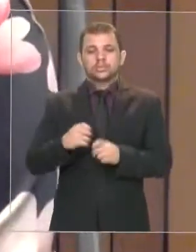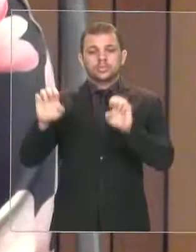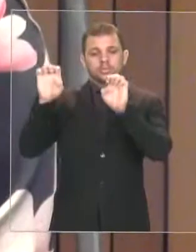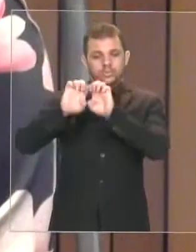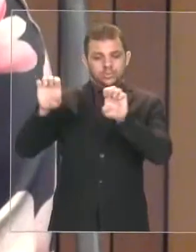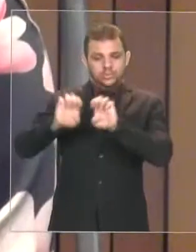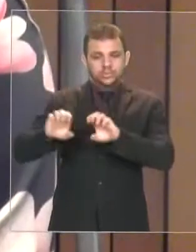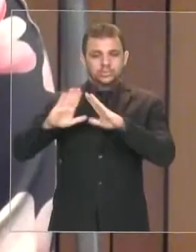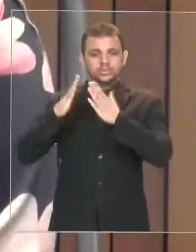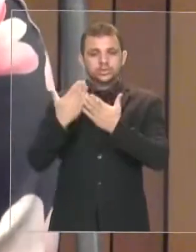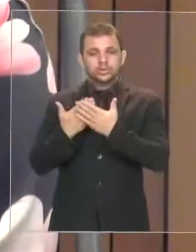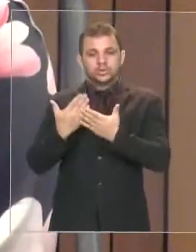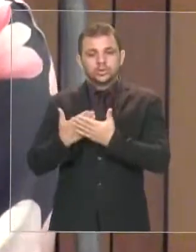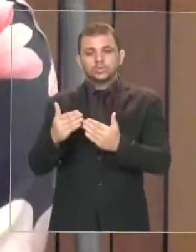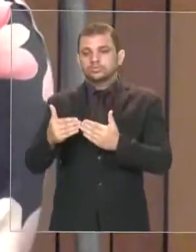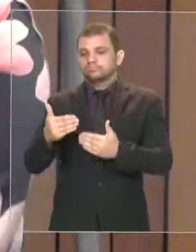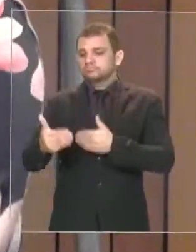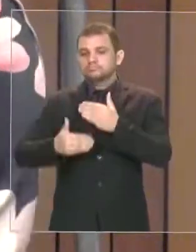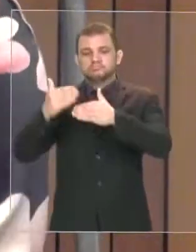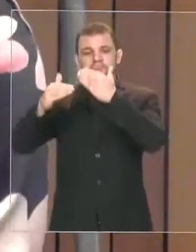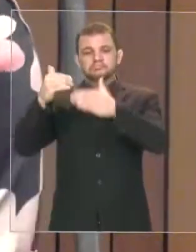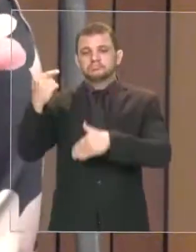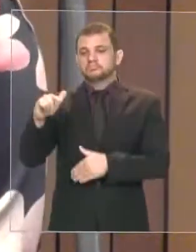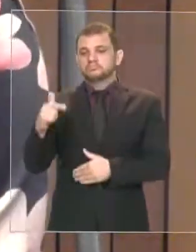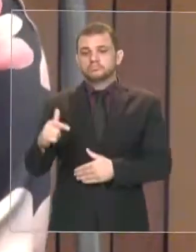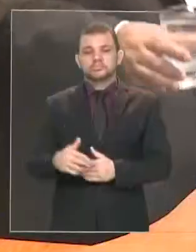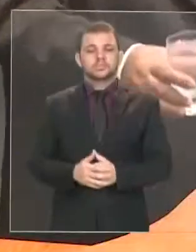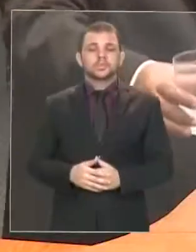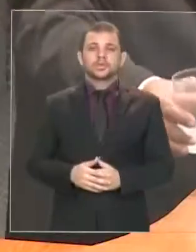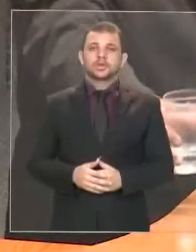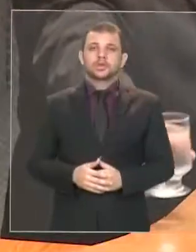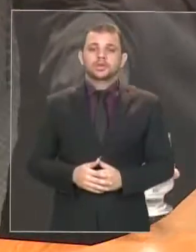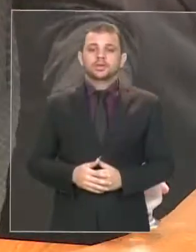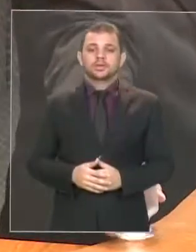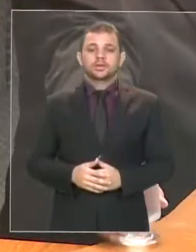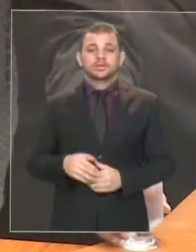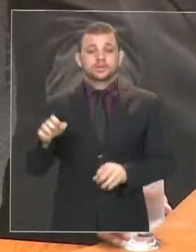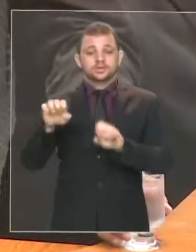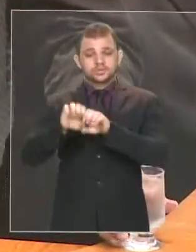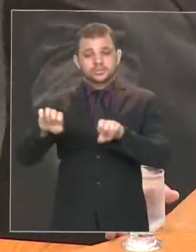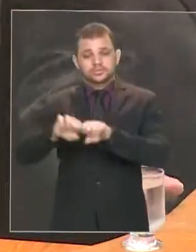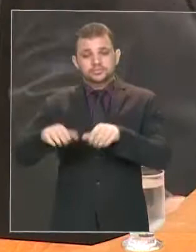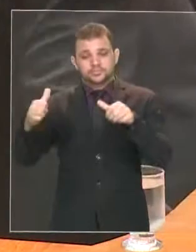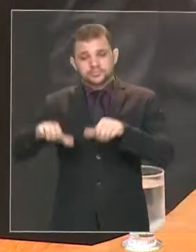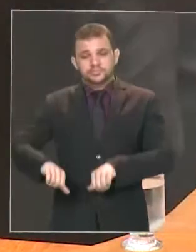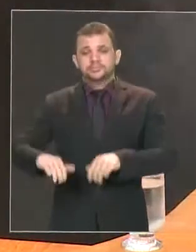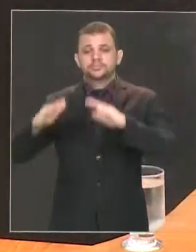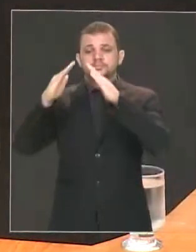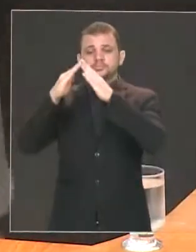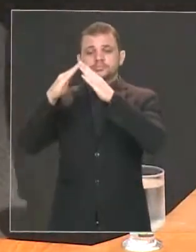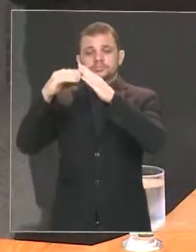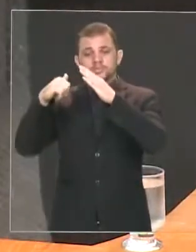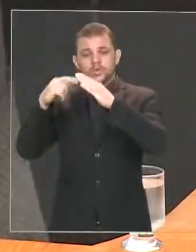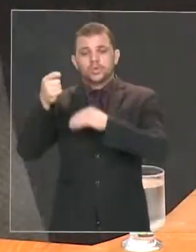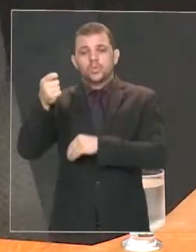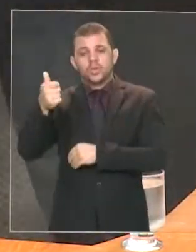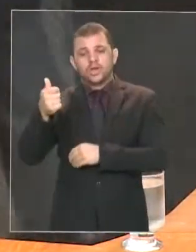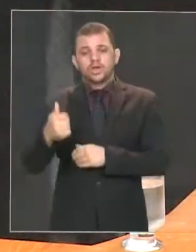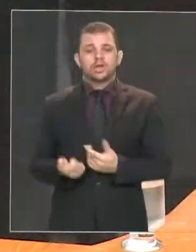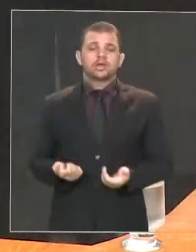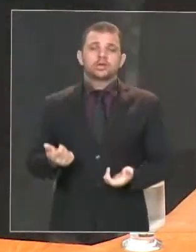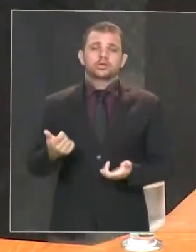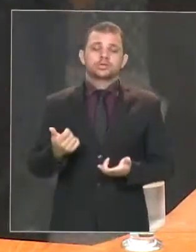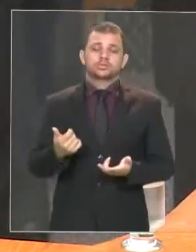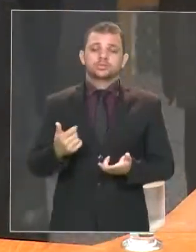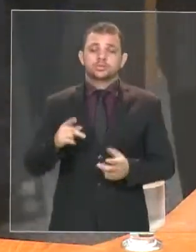da escola não avançavam nesse sentido da reforma. A estrutura ruim, o telhado quase caindo na cabeça dos